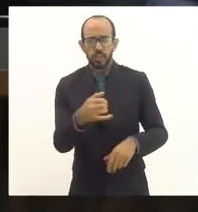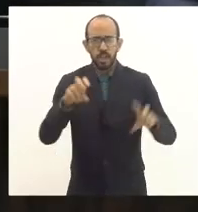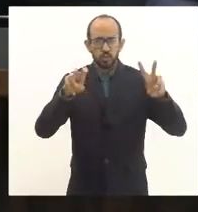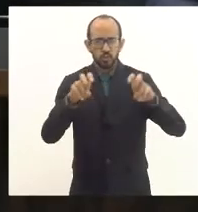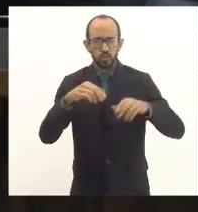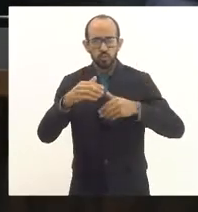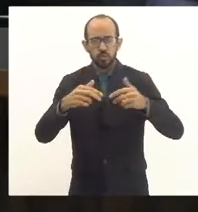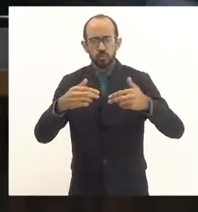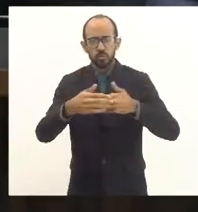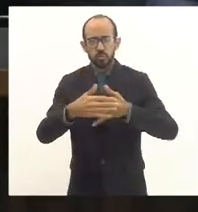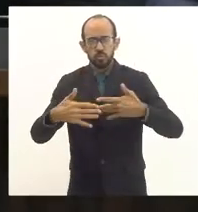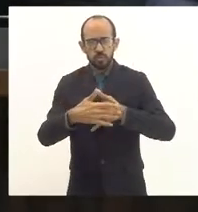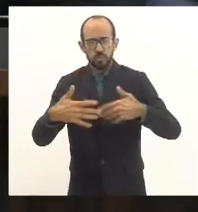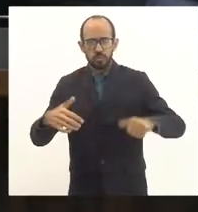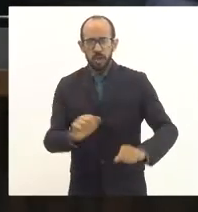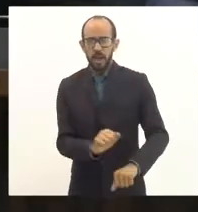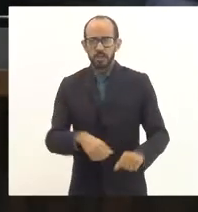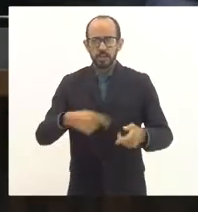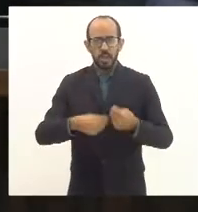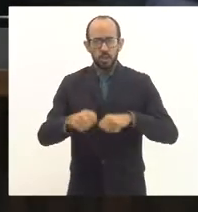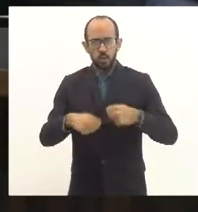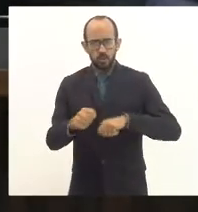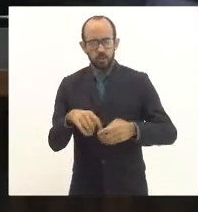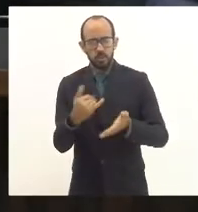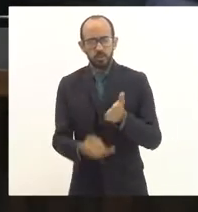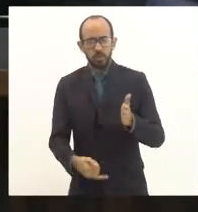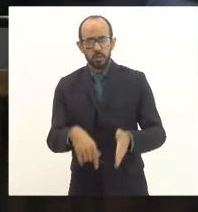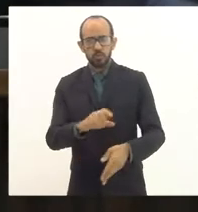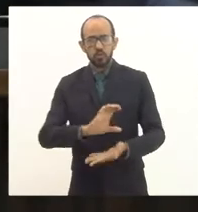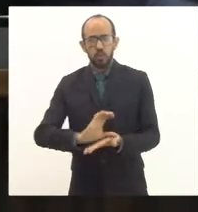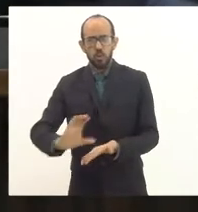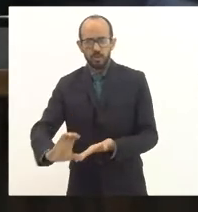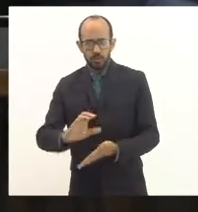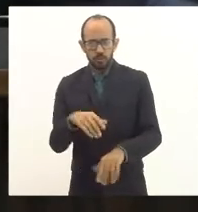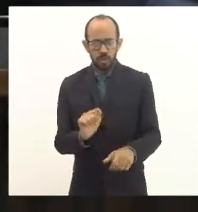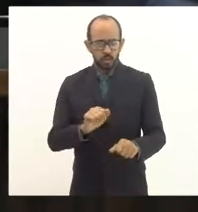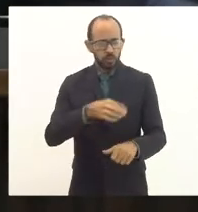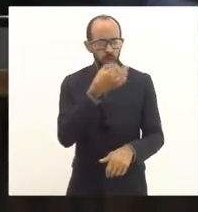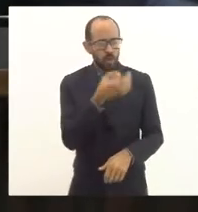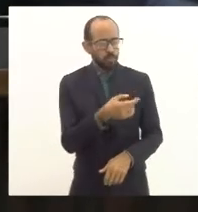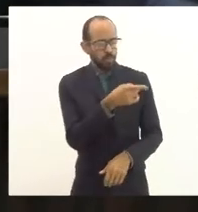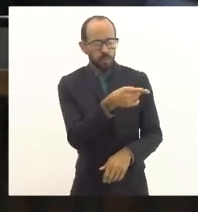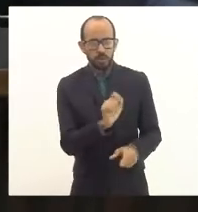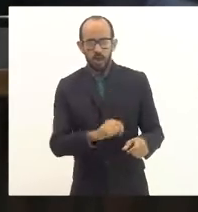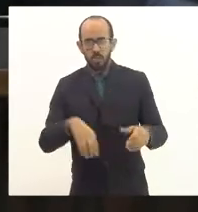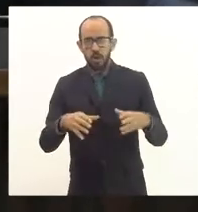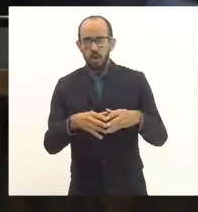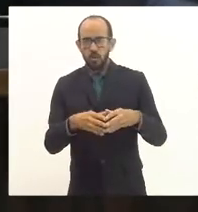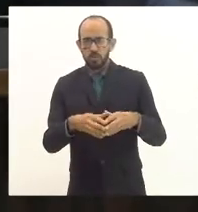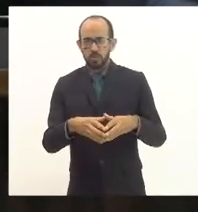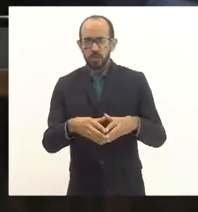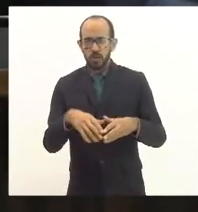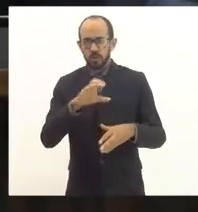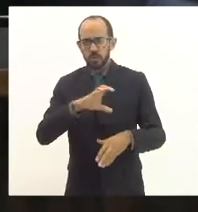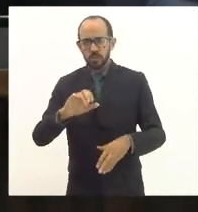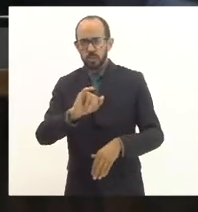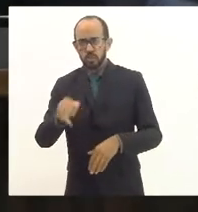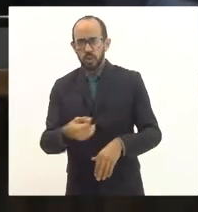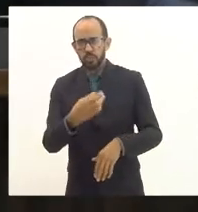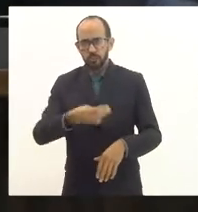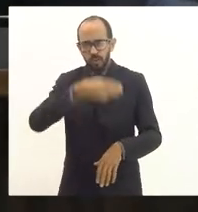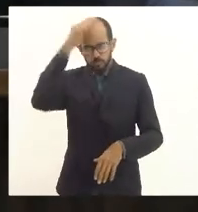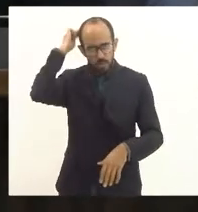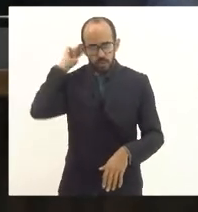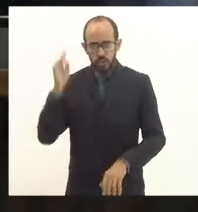Desenvolvimento Regional, Economia, Tributação e Orçamento. Para emitir parecer pela Comissão de Constituição e Justiça, deputado